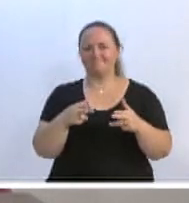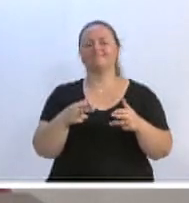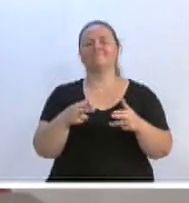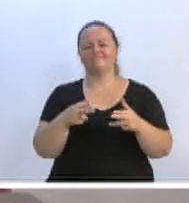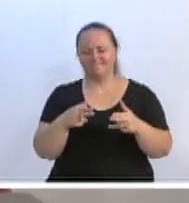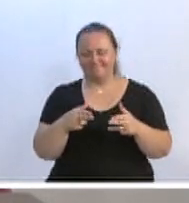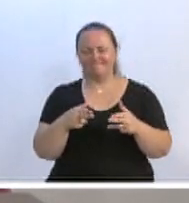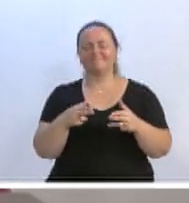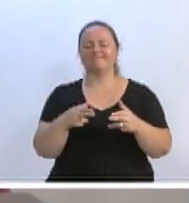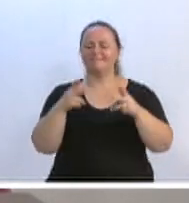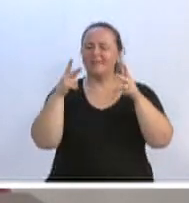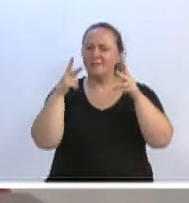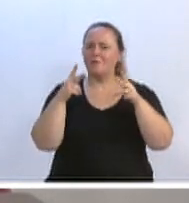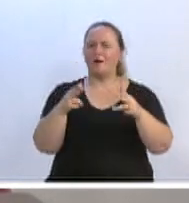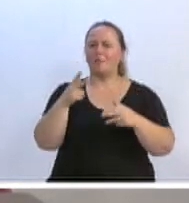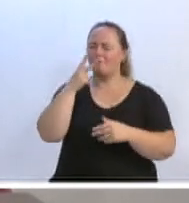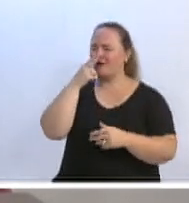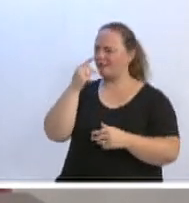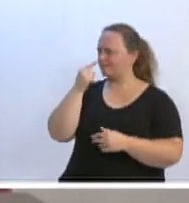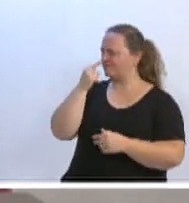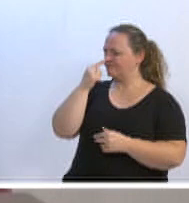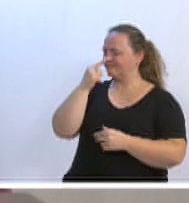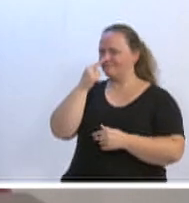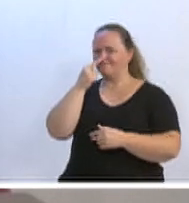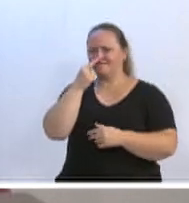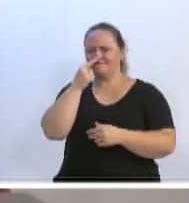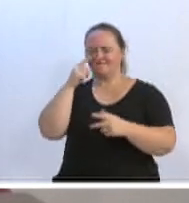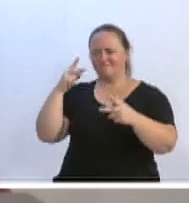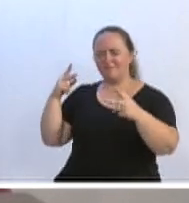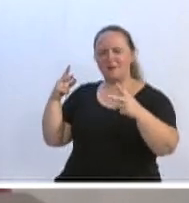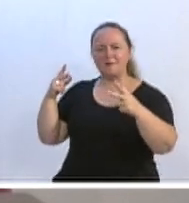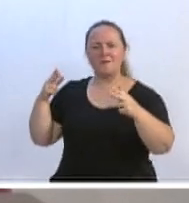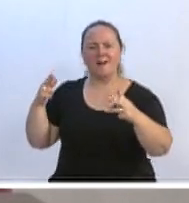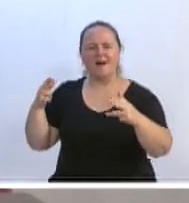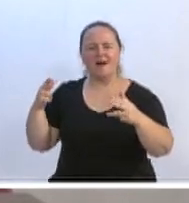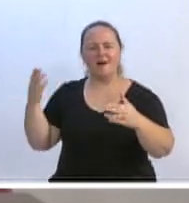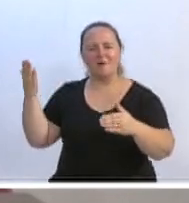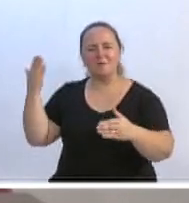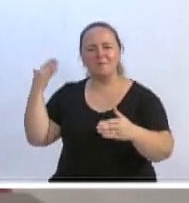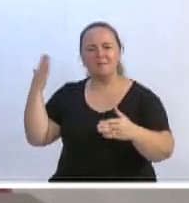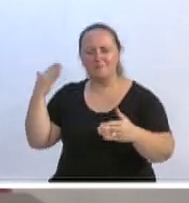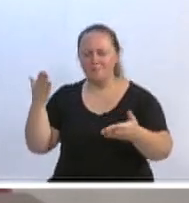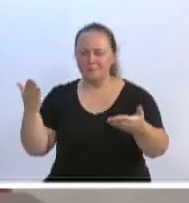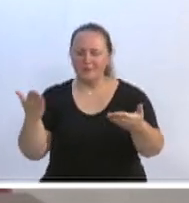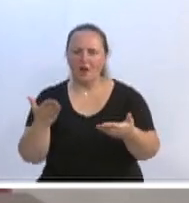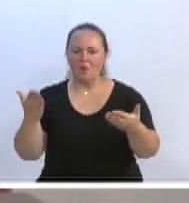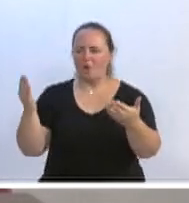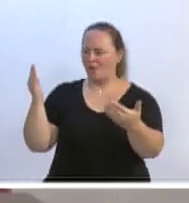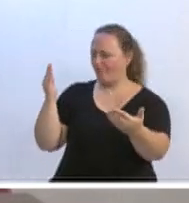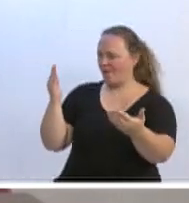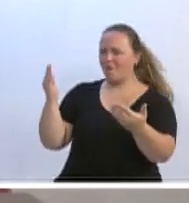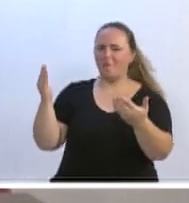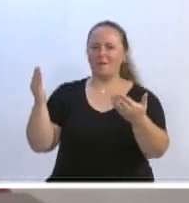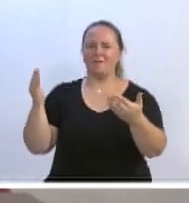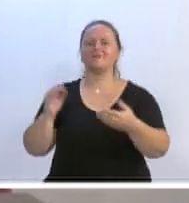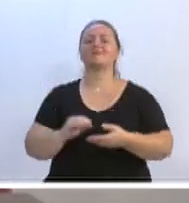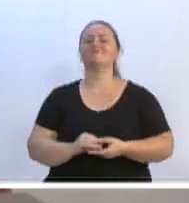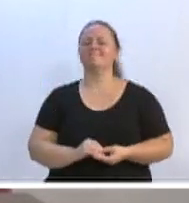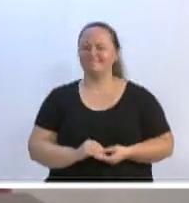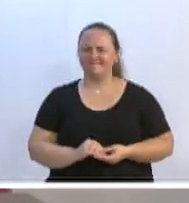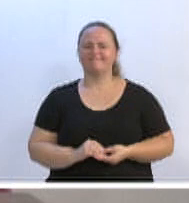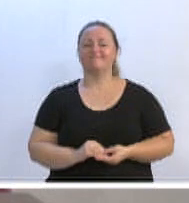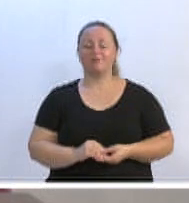tudo em comum. Louvado seja o nome do Senhor. Uma unidade doutrinária, e